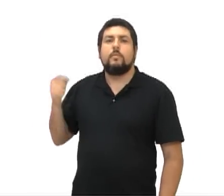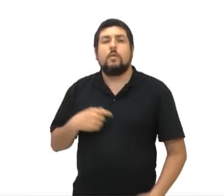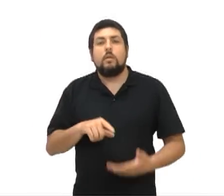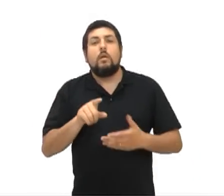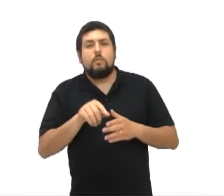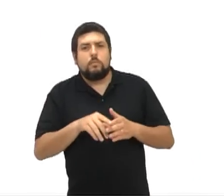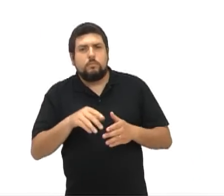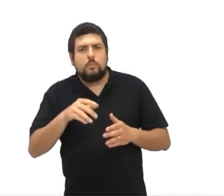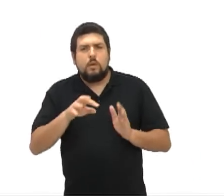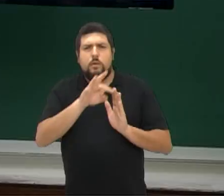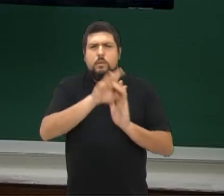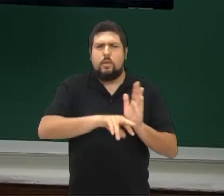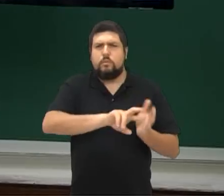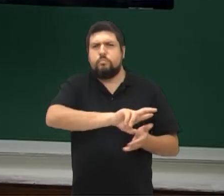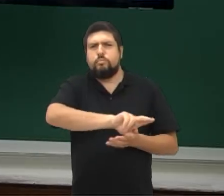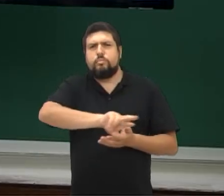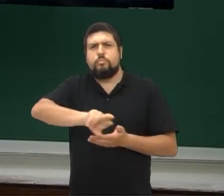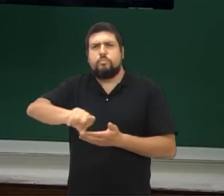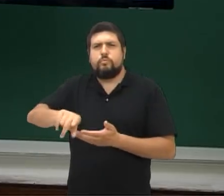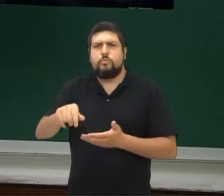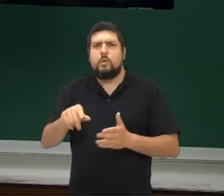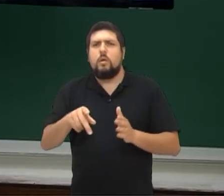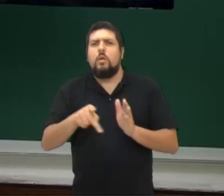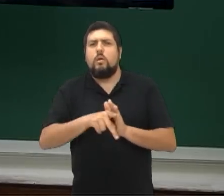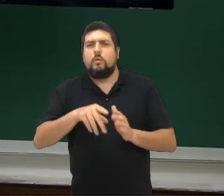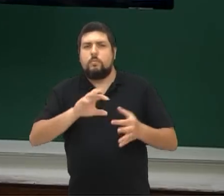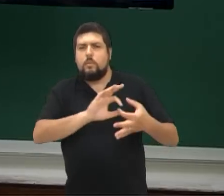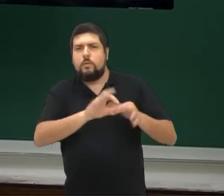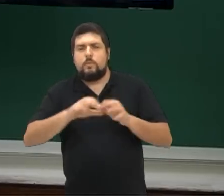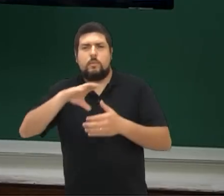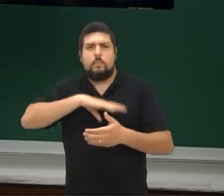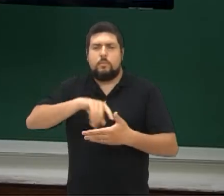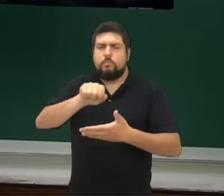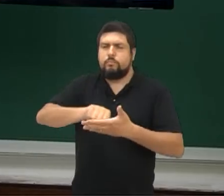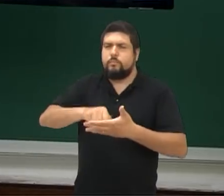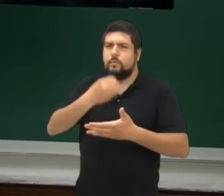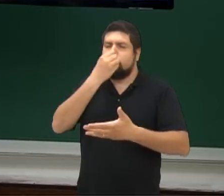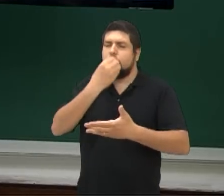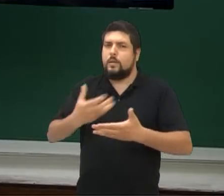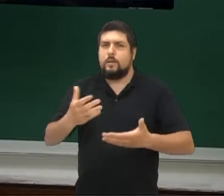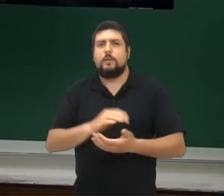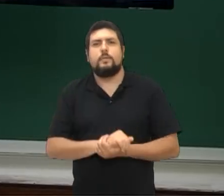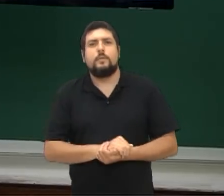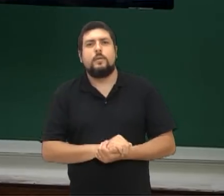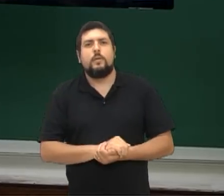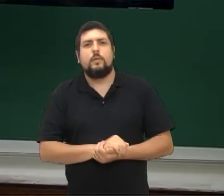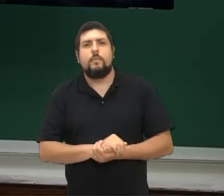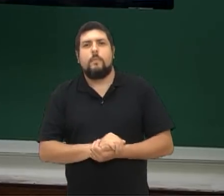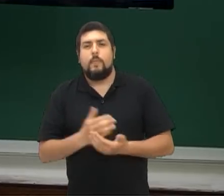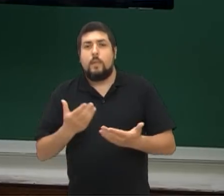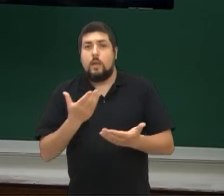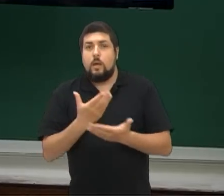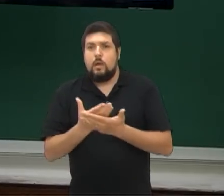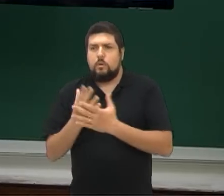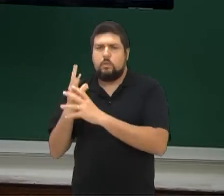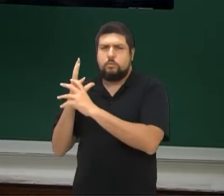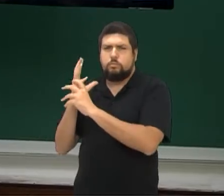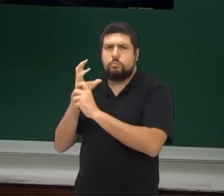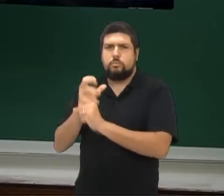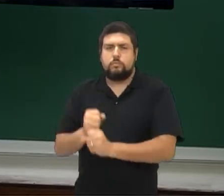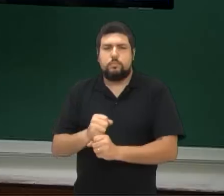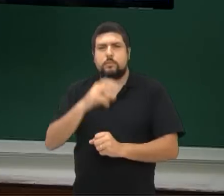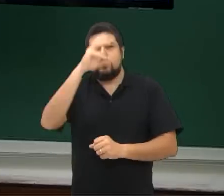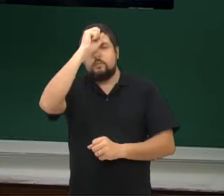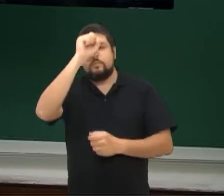ali se deliciar, porque são todos muito lindos, tá? Resumo da aula de hoje, vamos ver o que a gente aprendeu?